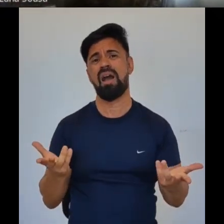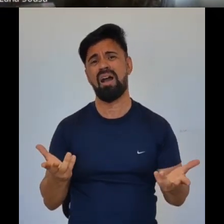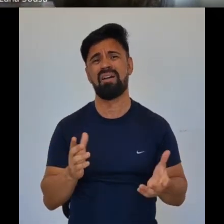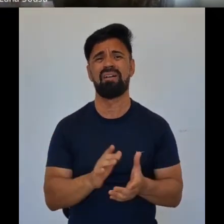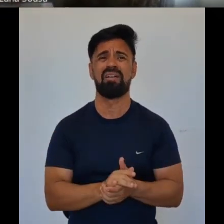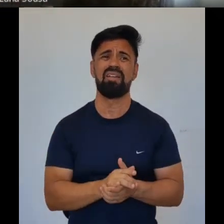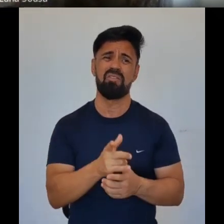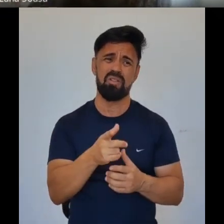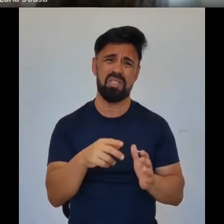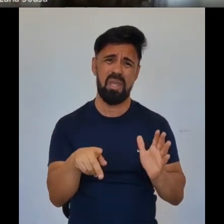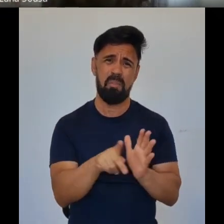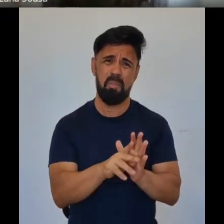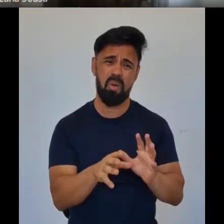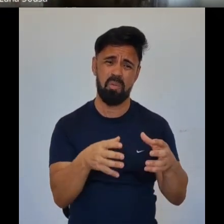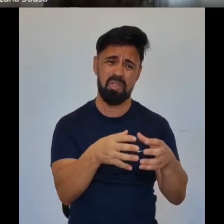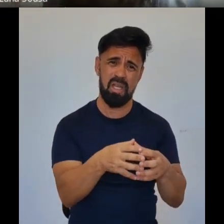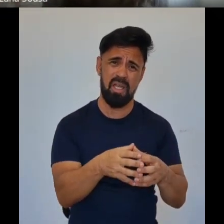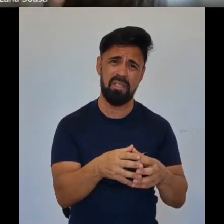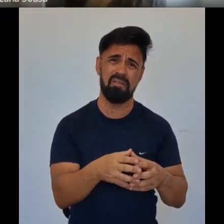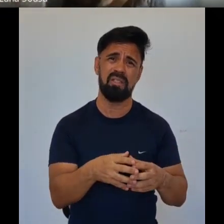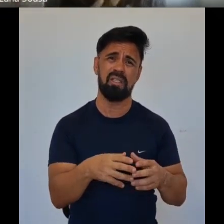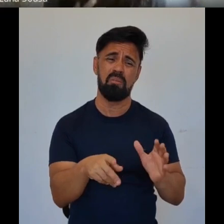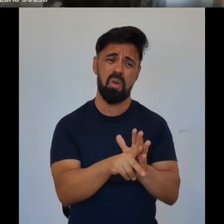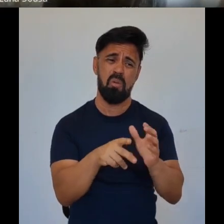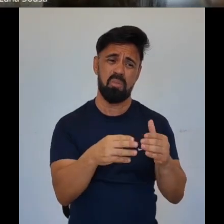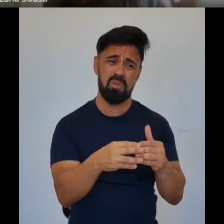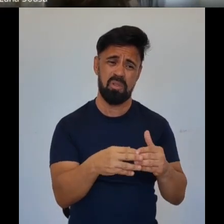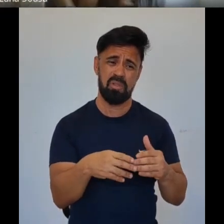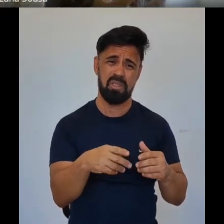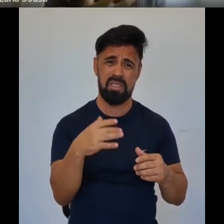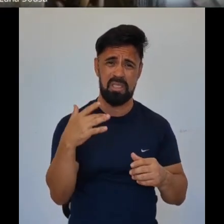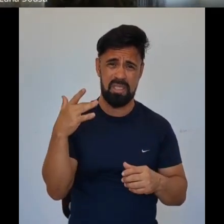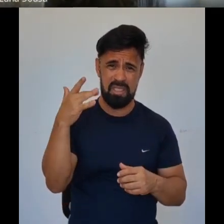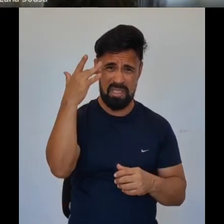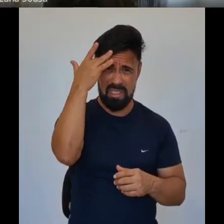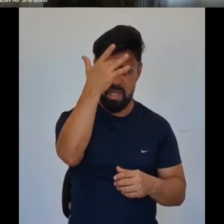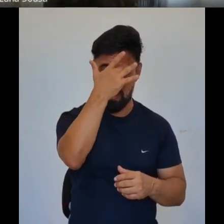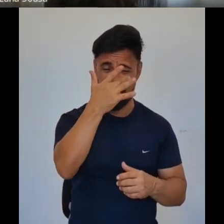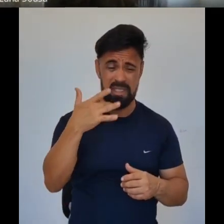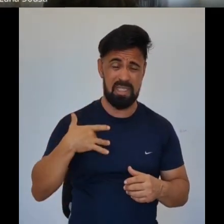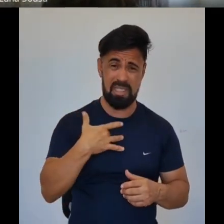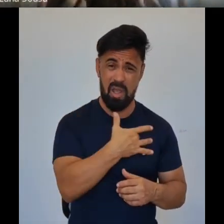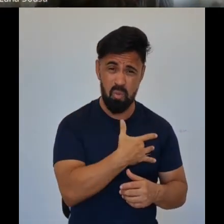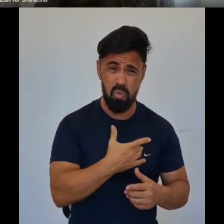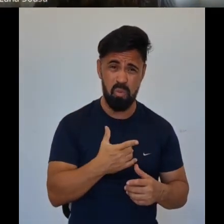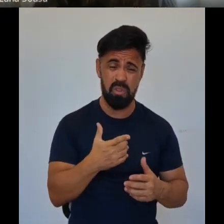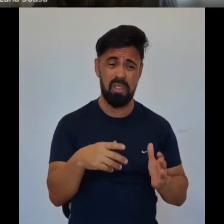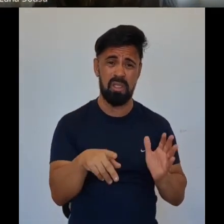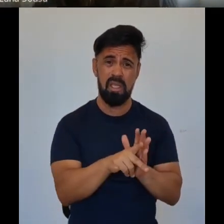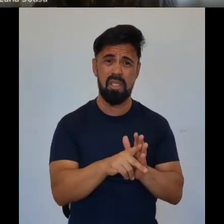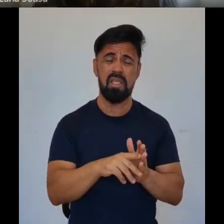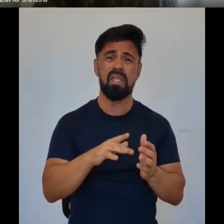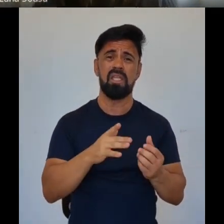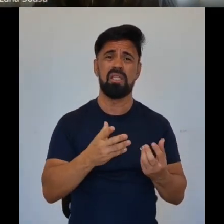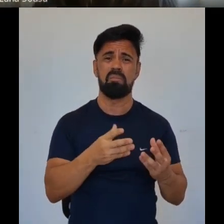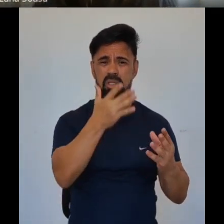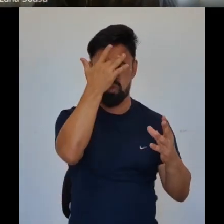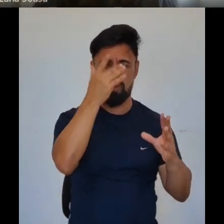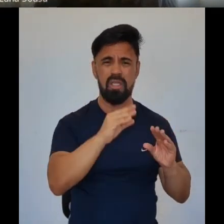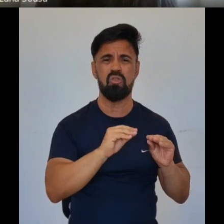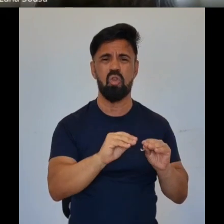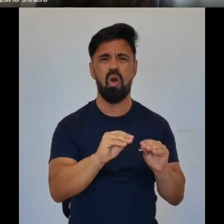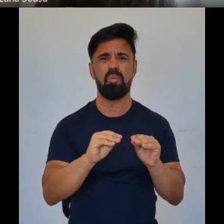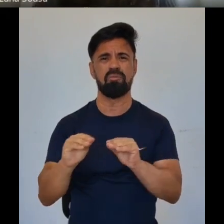de saúde, tem que ser atendido lá. Não, porque ele tem essa vida nômade. Então, a gente tem que se adaptar a essa